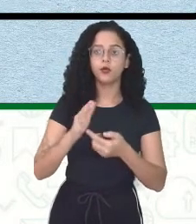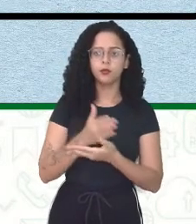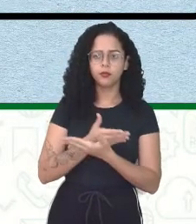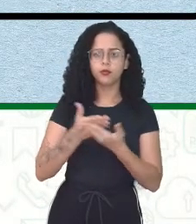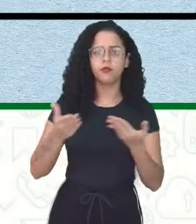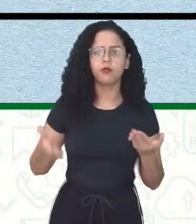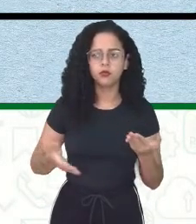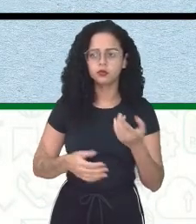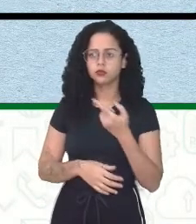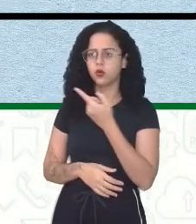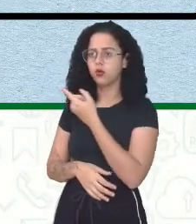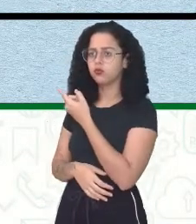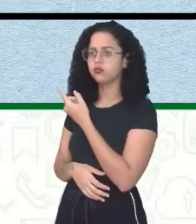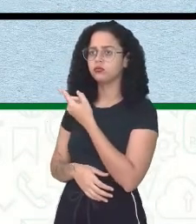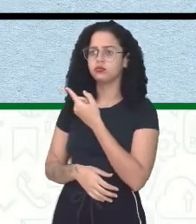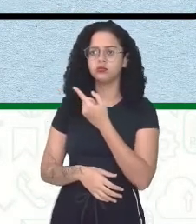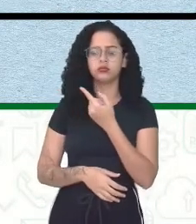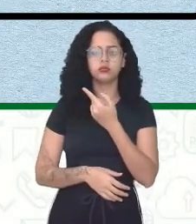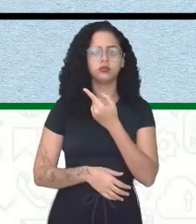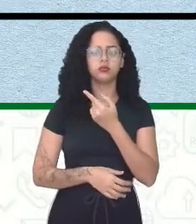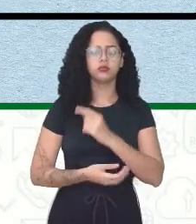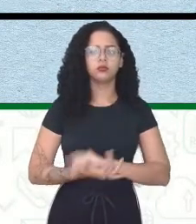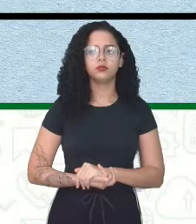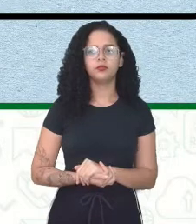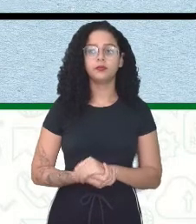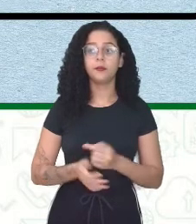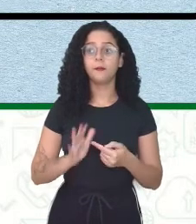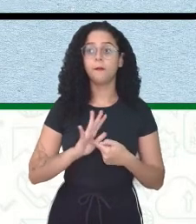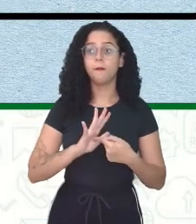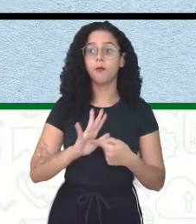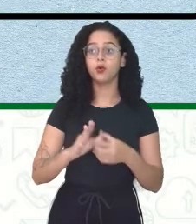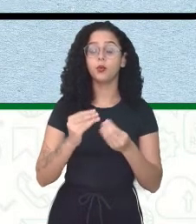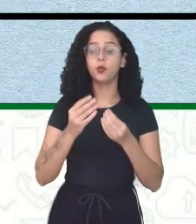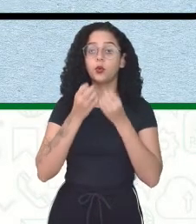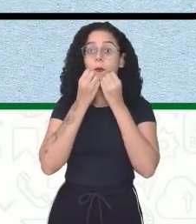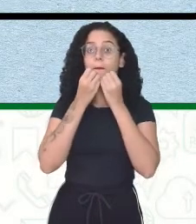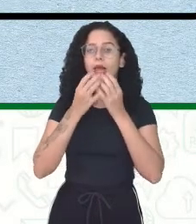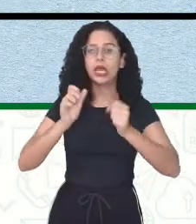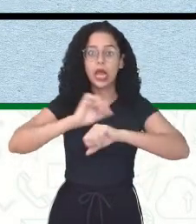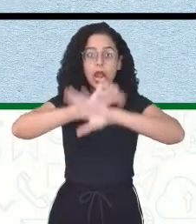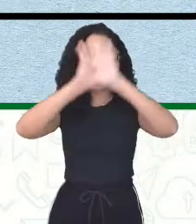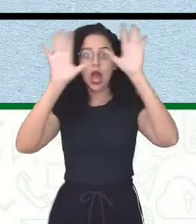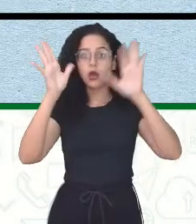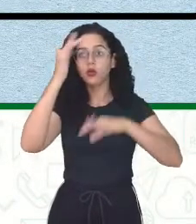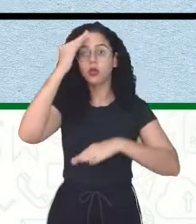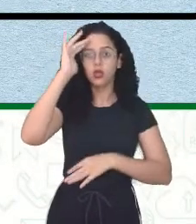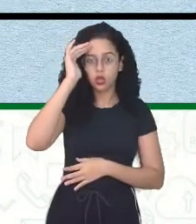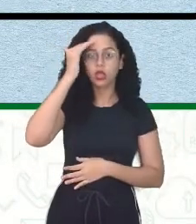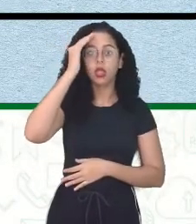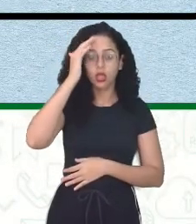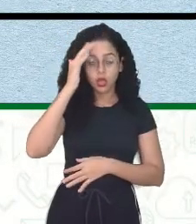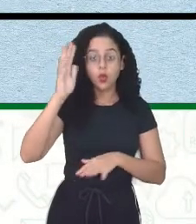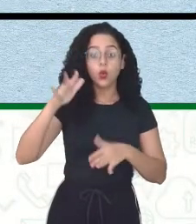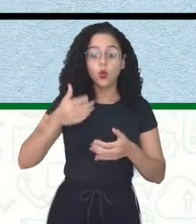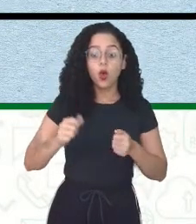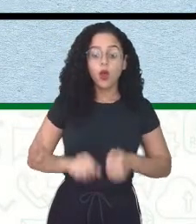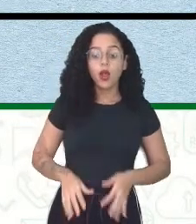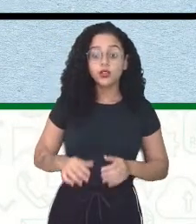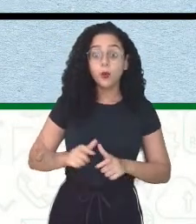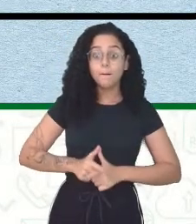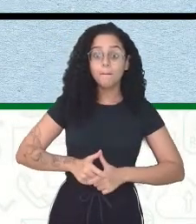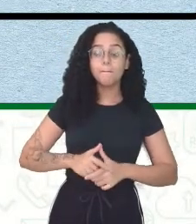esse gráfico de barra, né? Ele demonstra muito bem qual o gasto maior que você